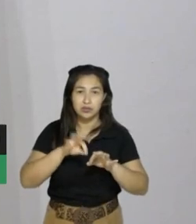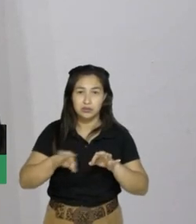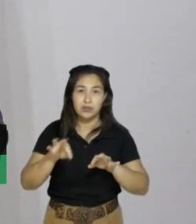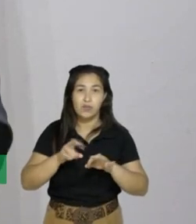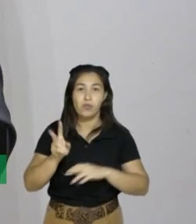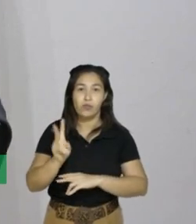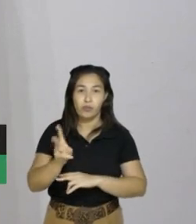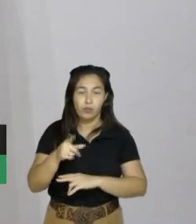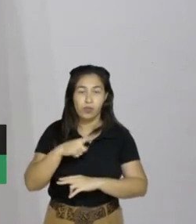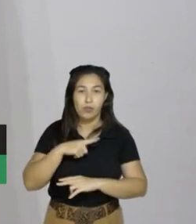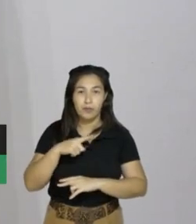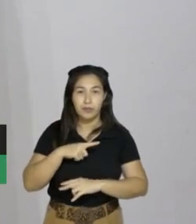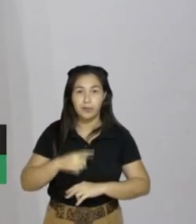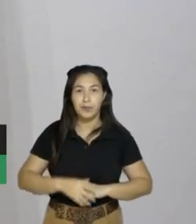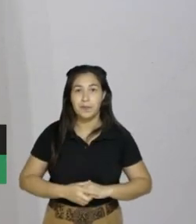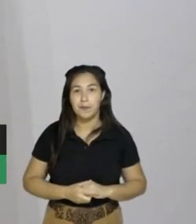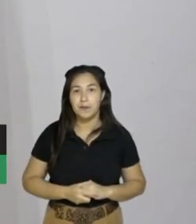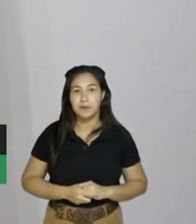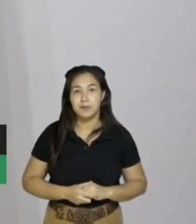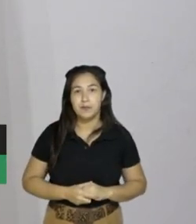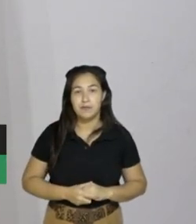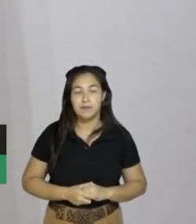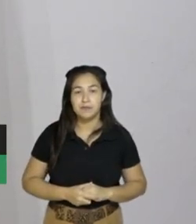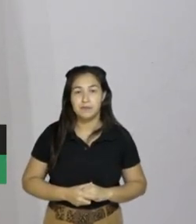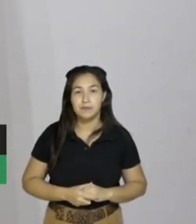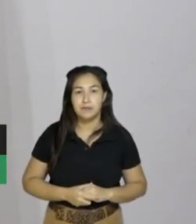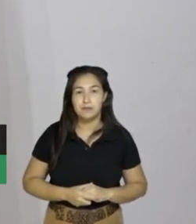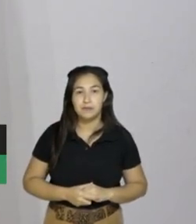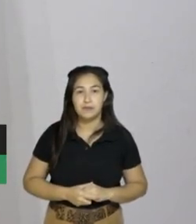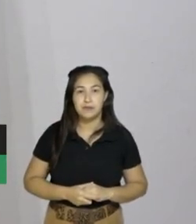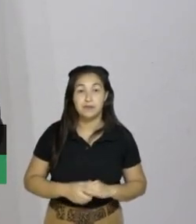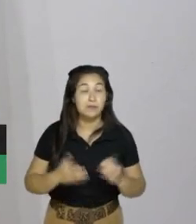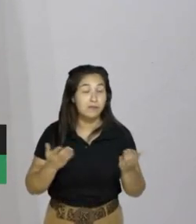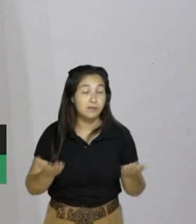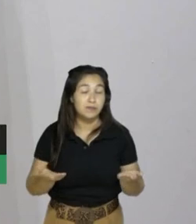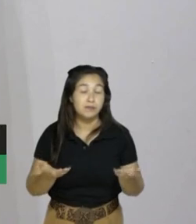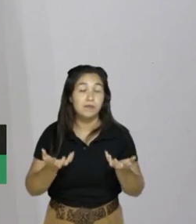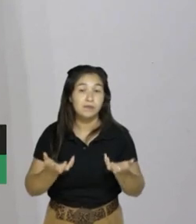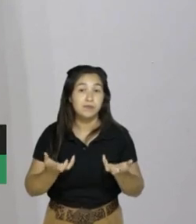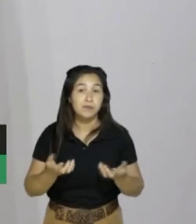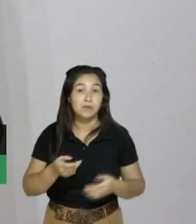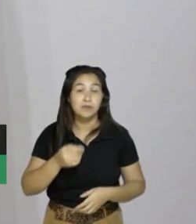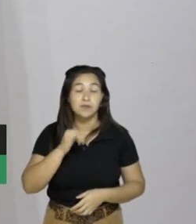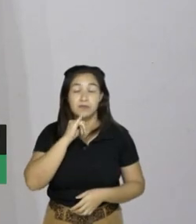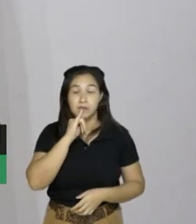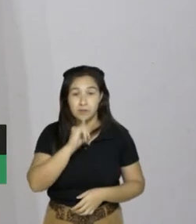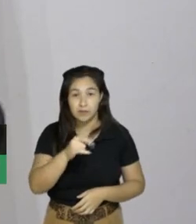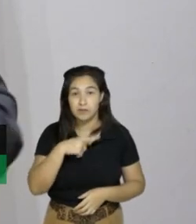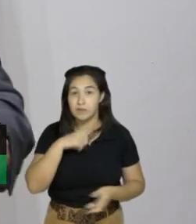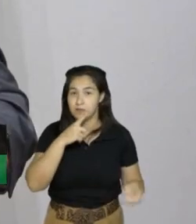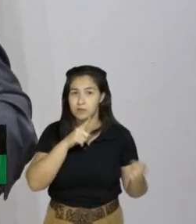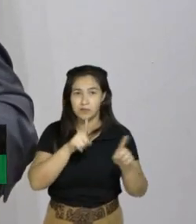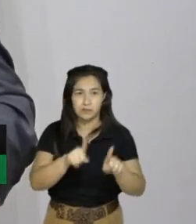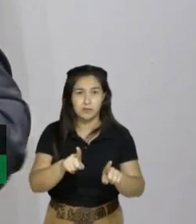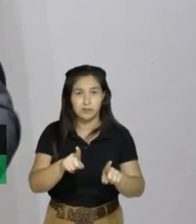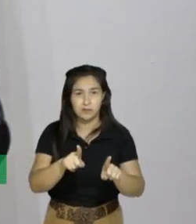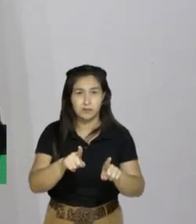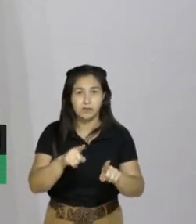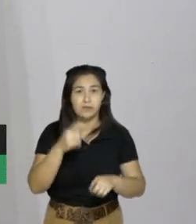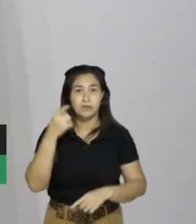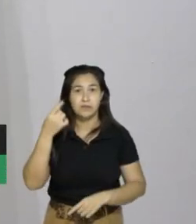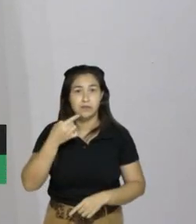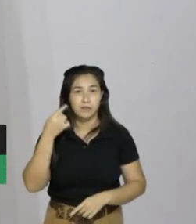é impositivo e sim optativo então eu quero aqui expressar o meu repúdio ao Deputado